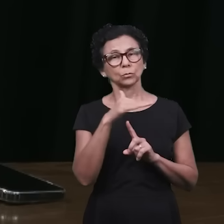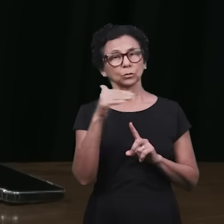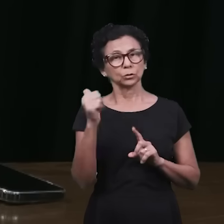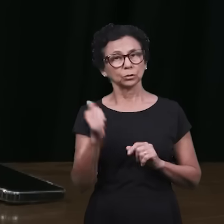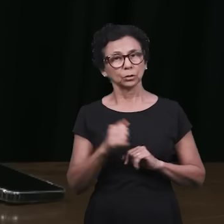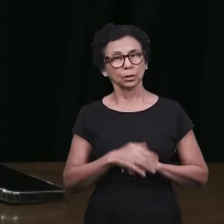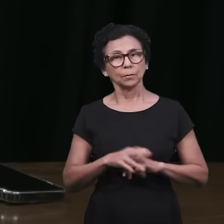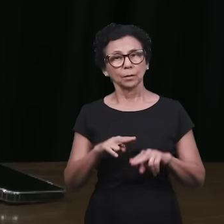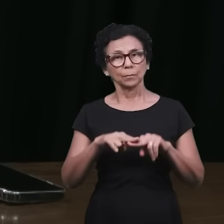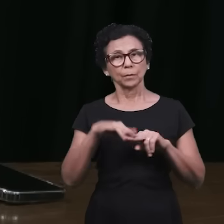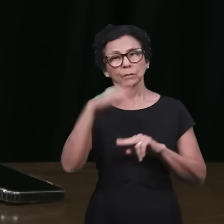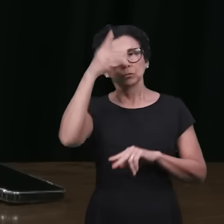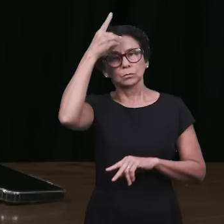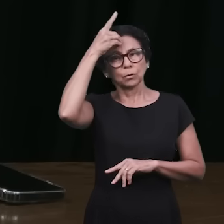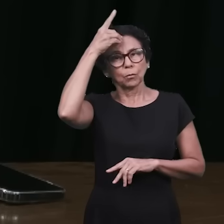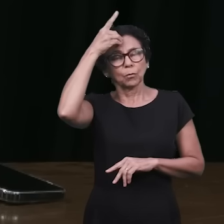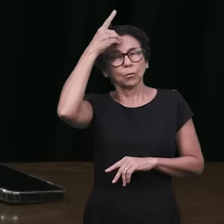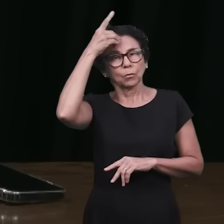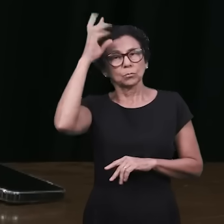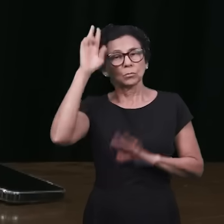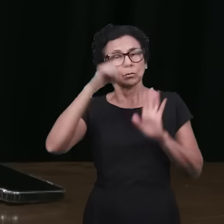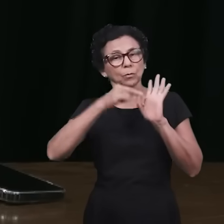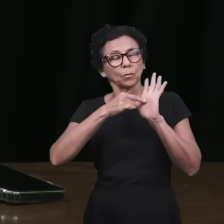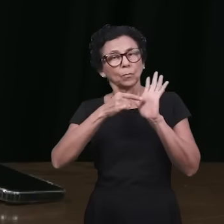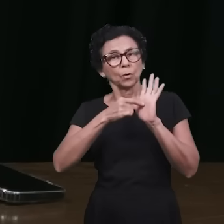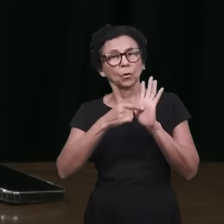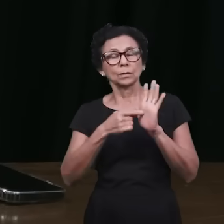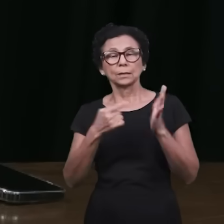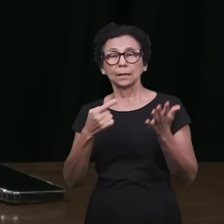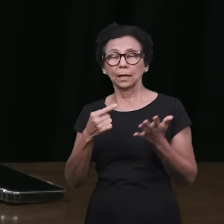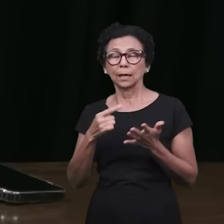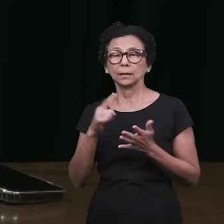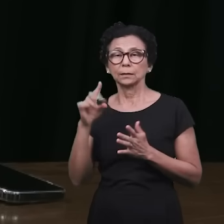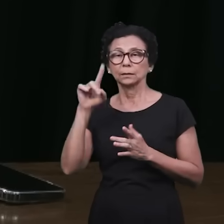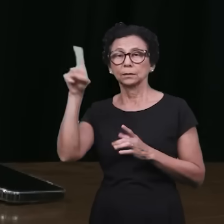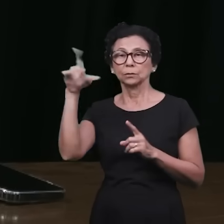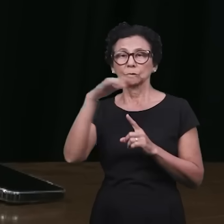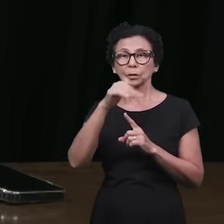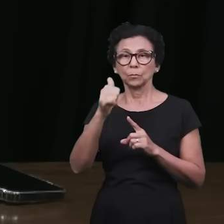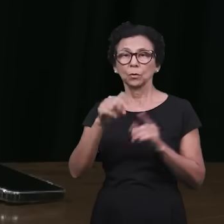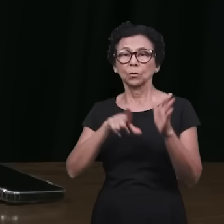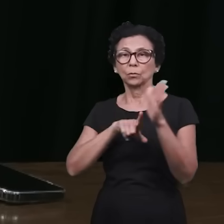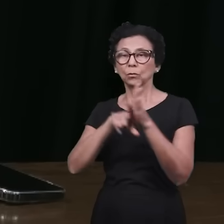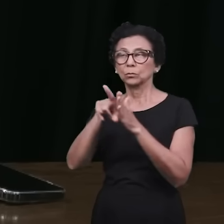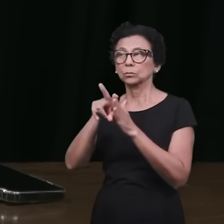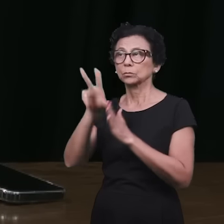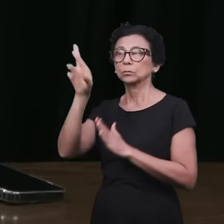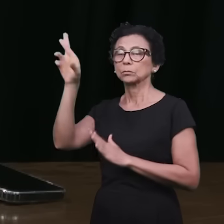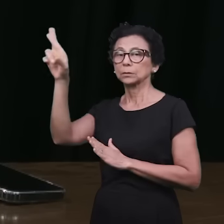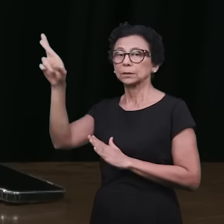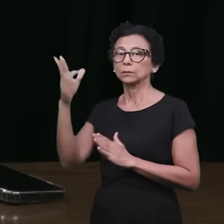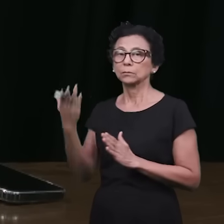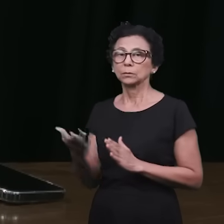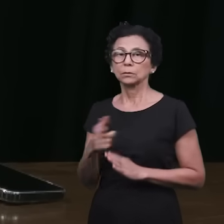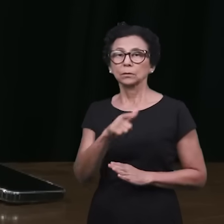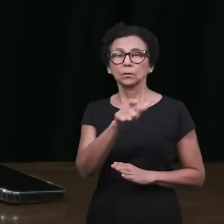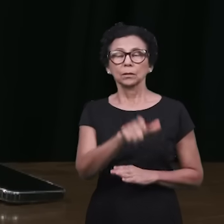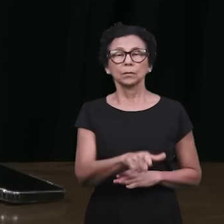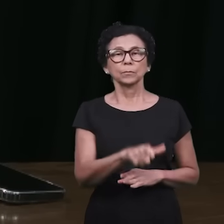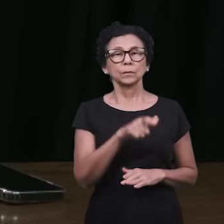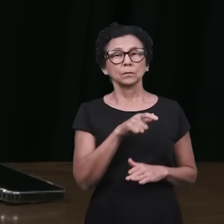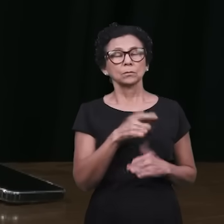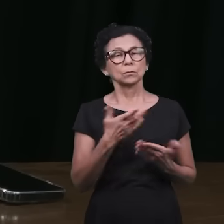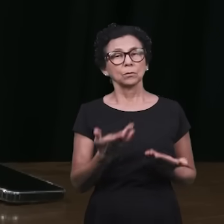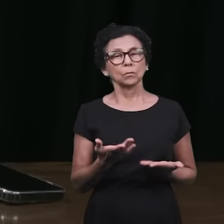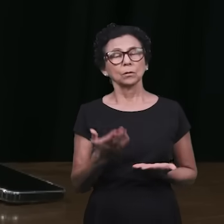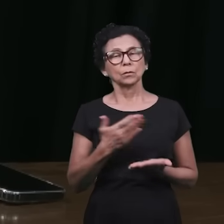espirituais, não é isso, pastor? A consulta, e aí então o varão ele é conduzido ao ministério